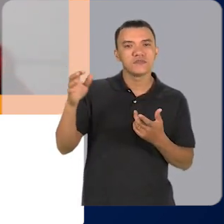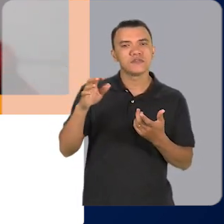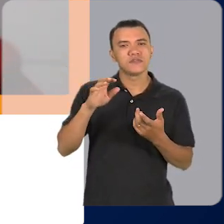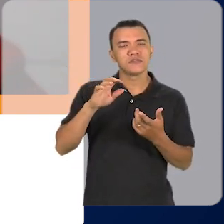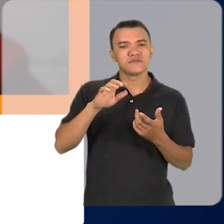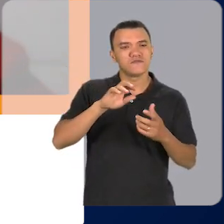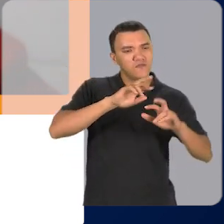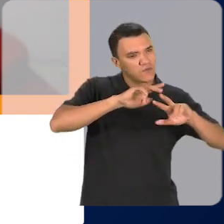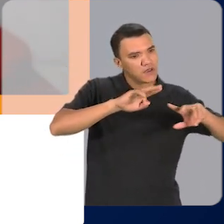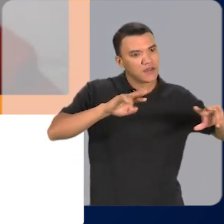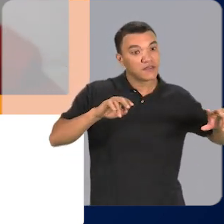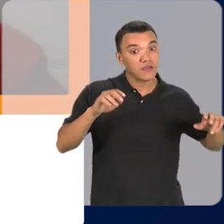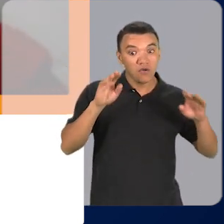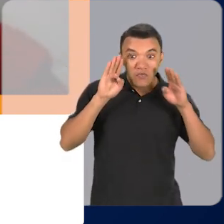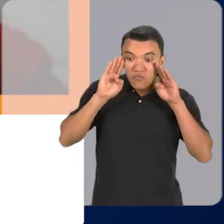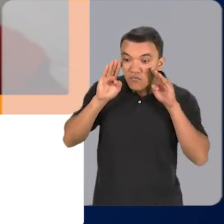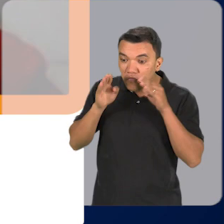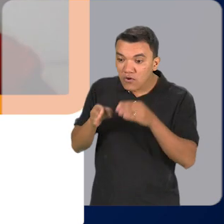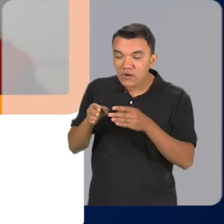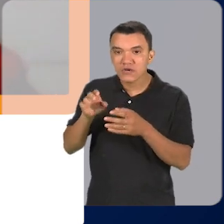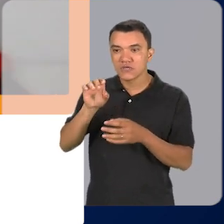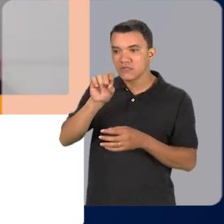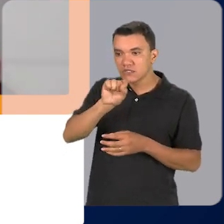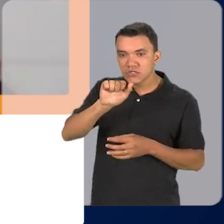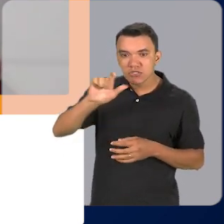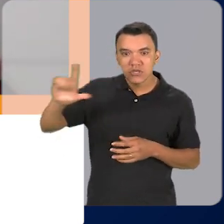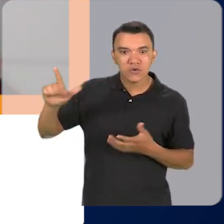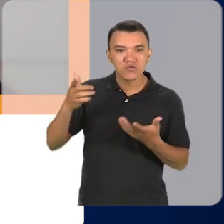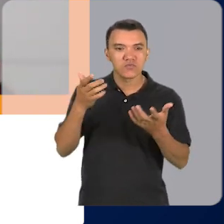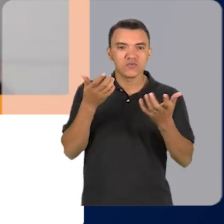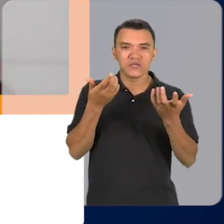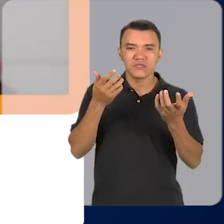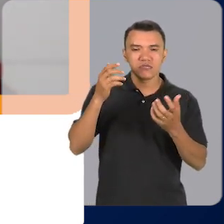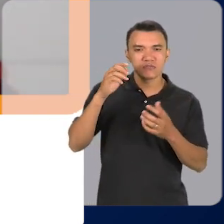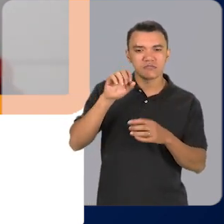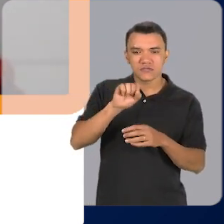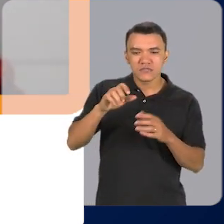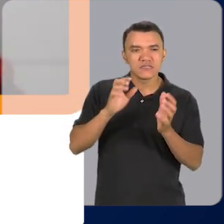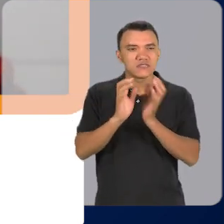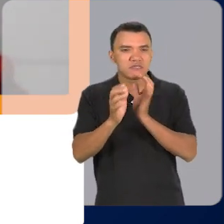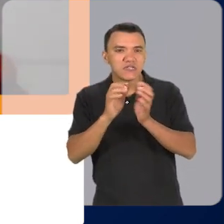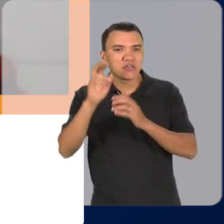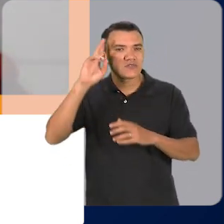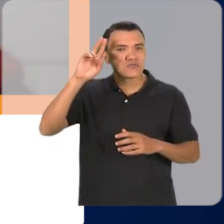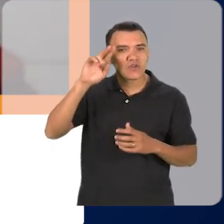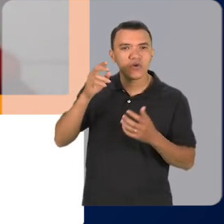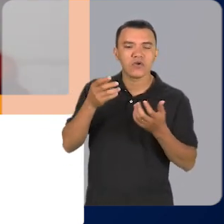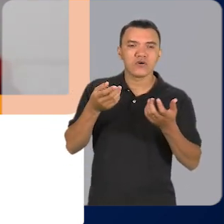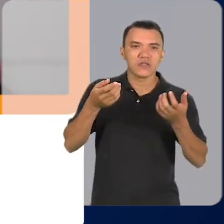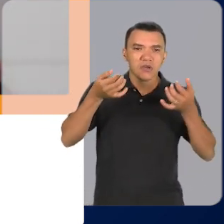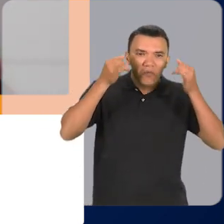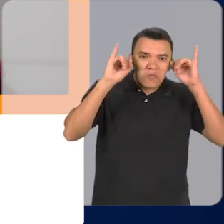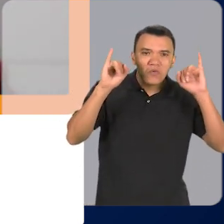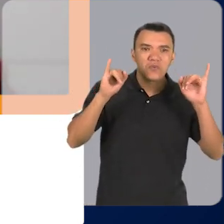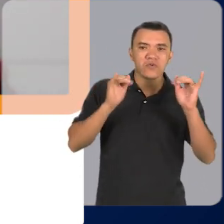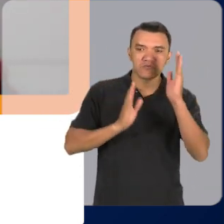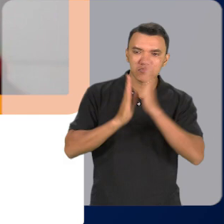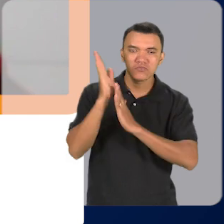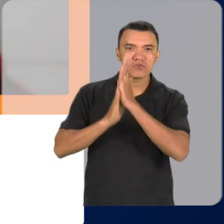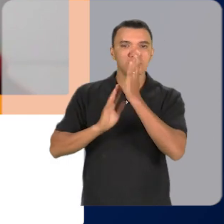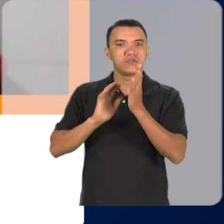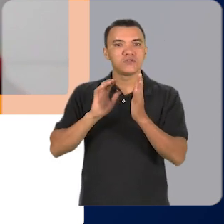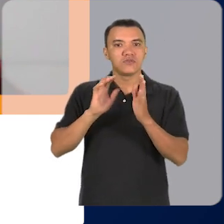Ilha do Amor, capital dos azulejos, tambor de crioula, bumba meu boi, tem tantas especificidades que está no nosso cotidiano e que